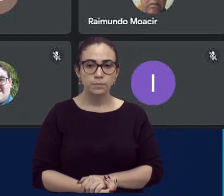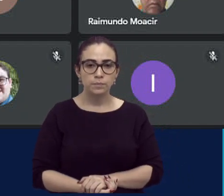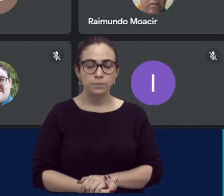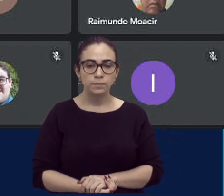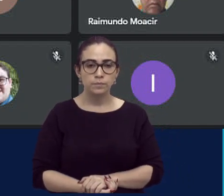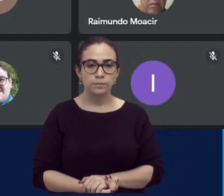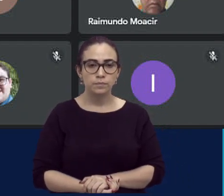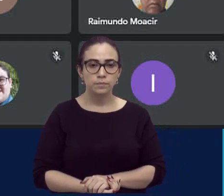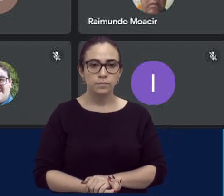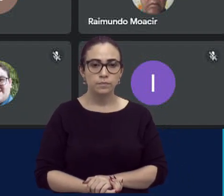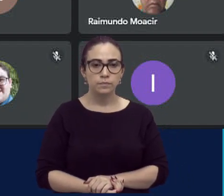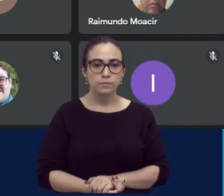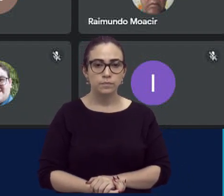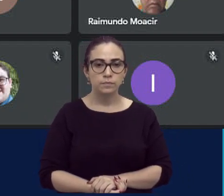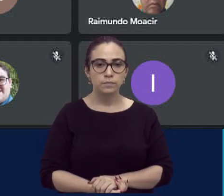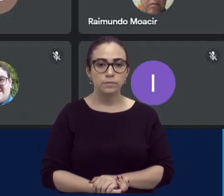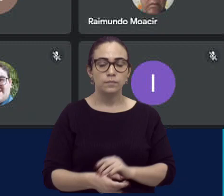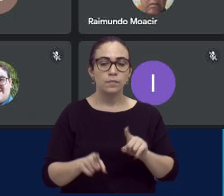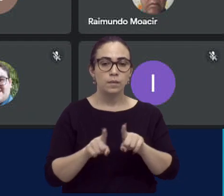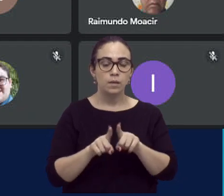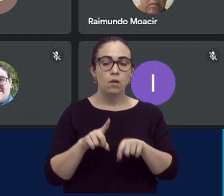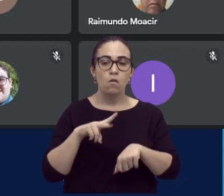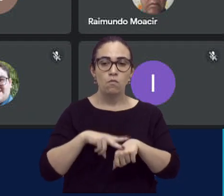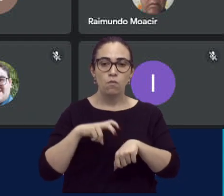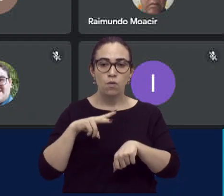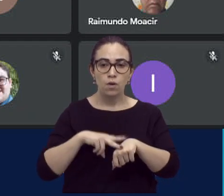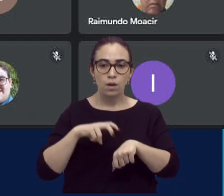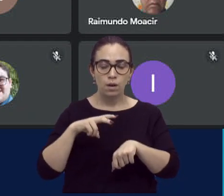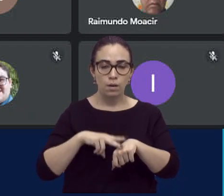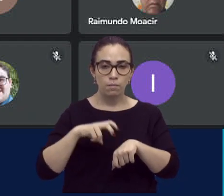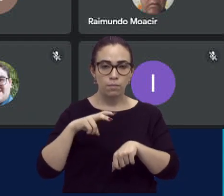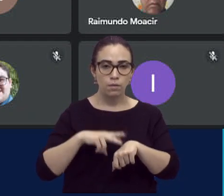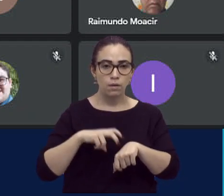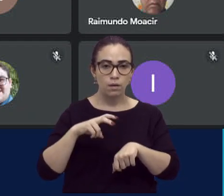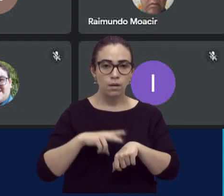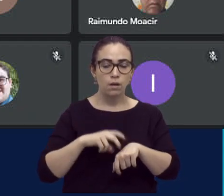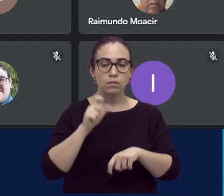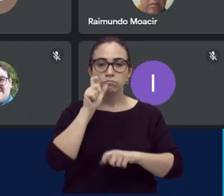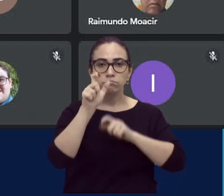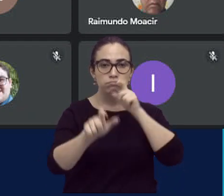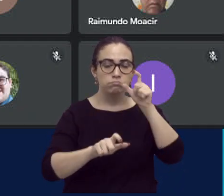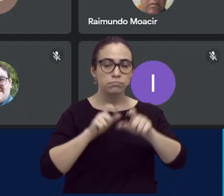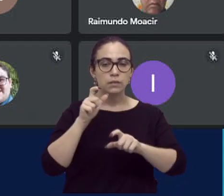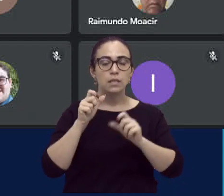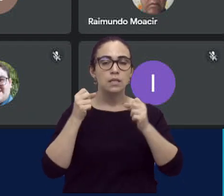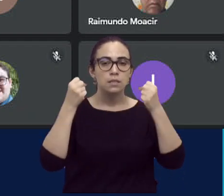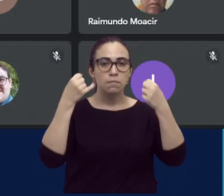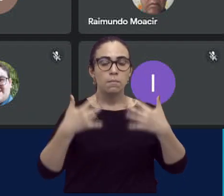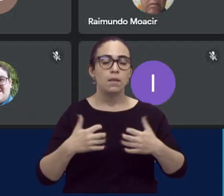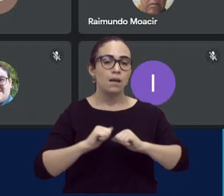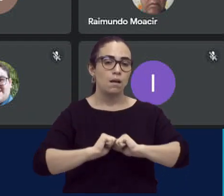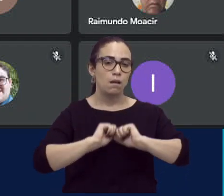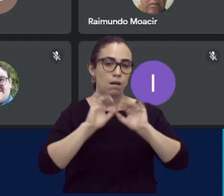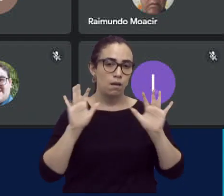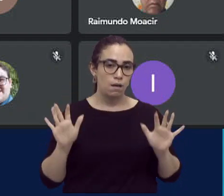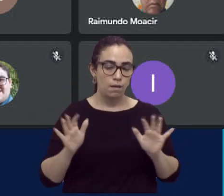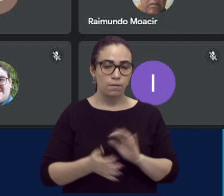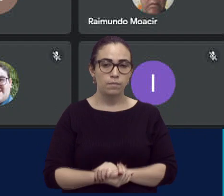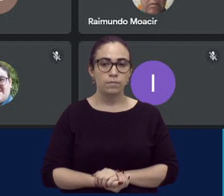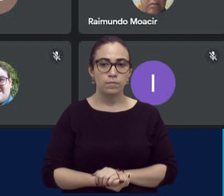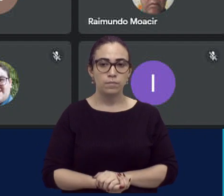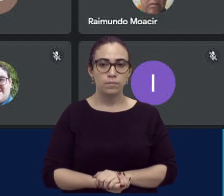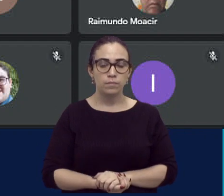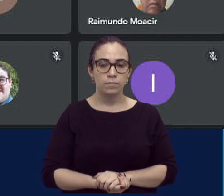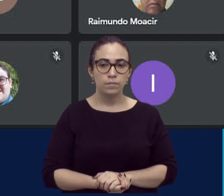Leva a identificar vocabulários que expressem com clareza os sentimentos envolvidos.